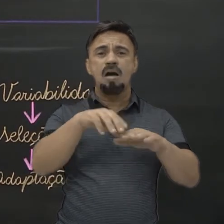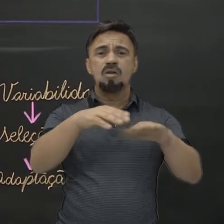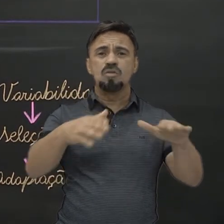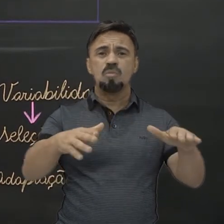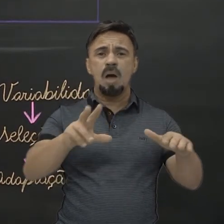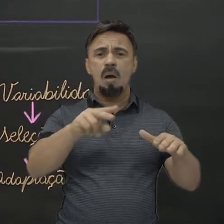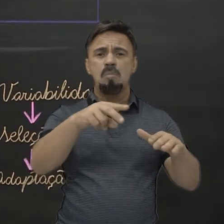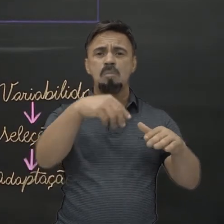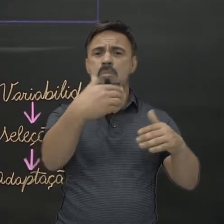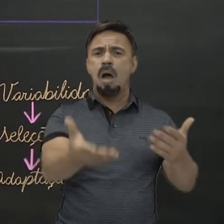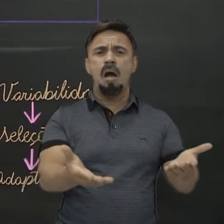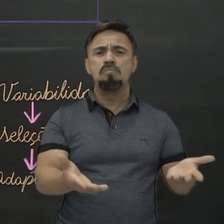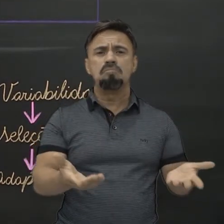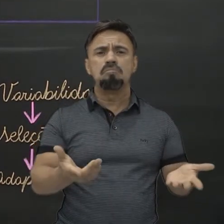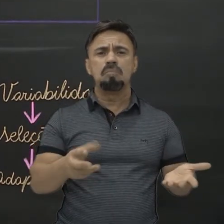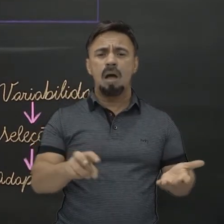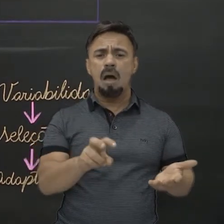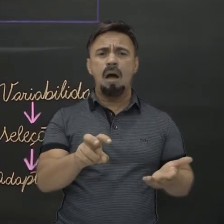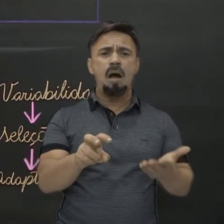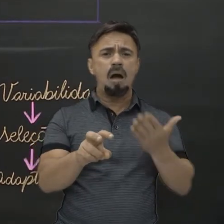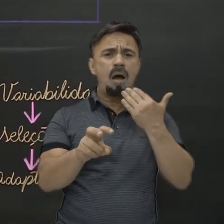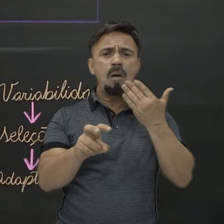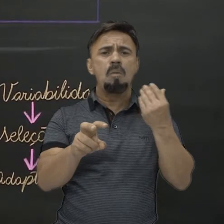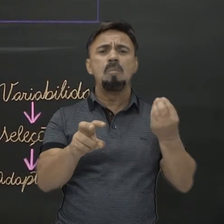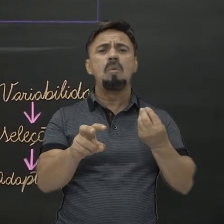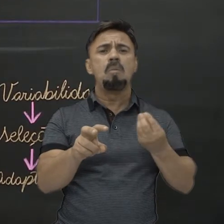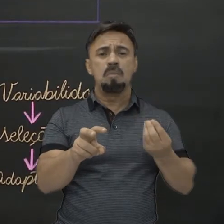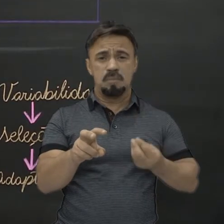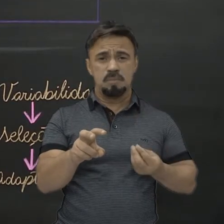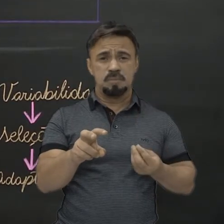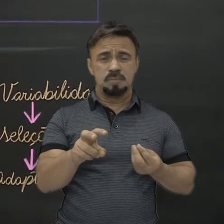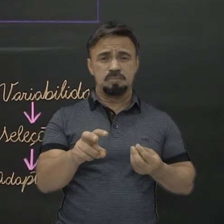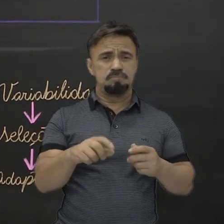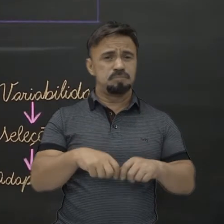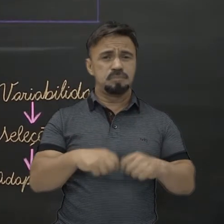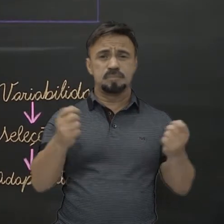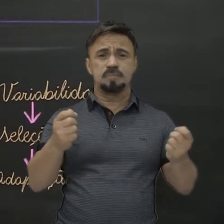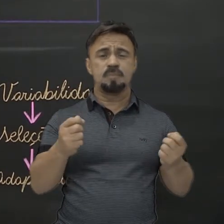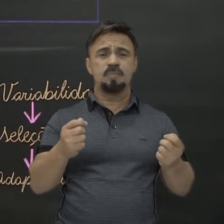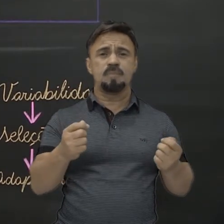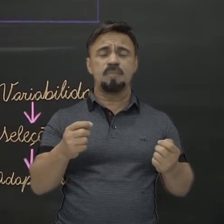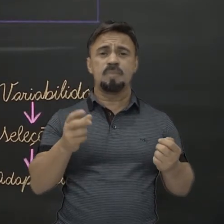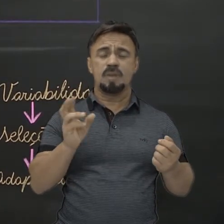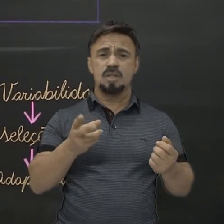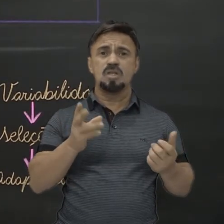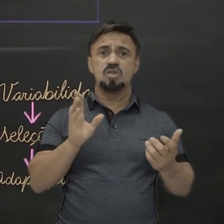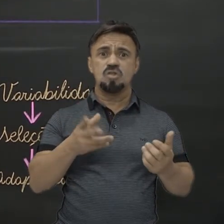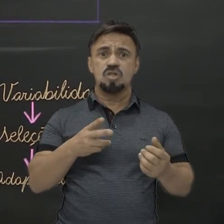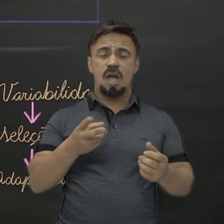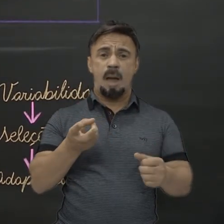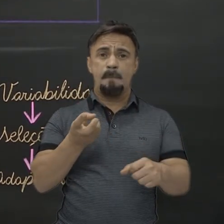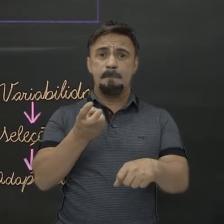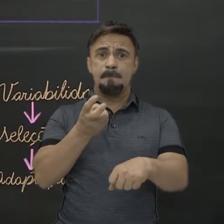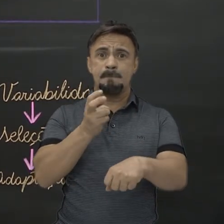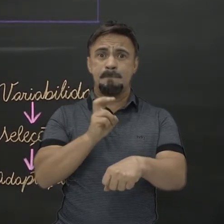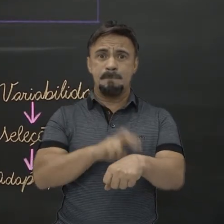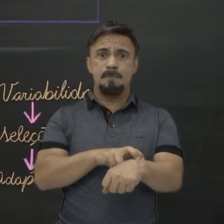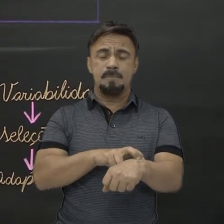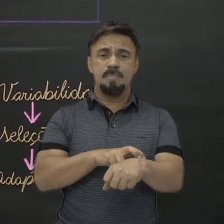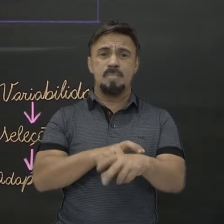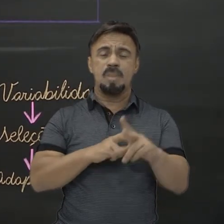alguma coisa? Não adiantou. Porém, algumas ali que já tinham venenos mais potentes, mas que na